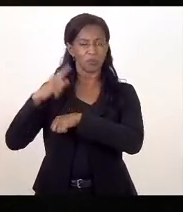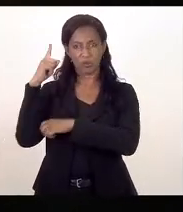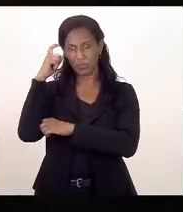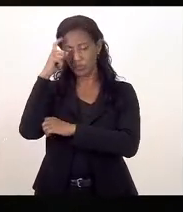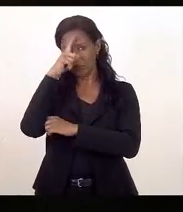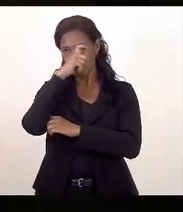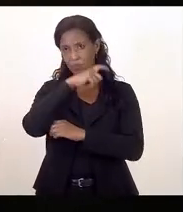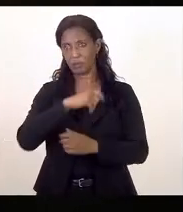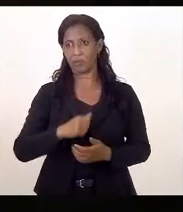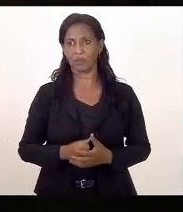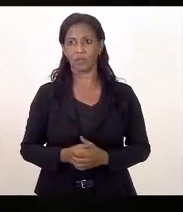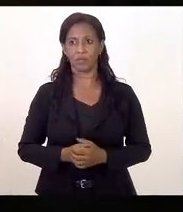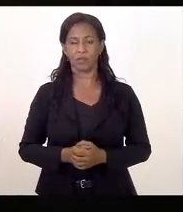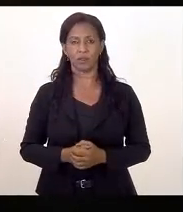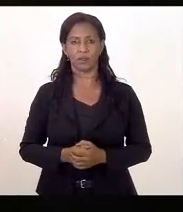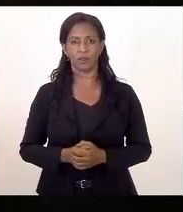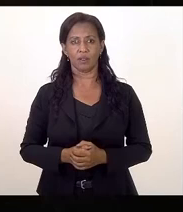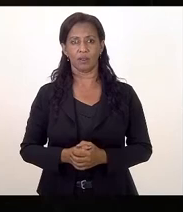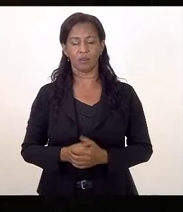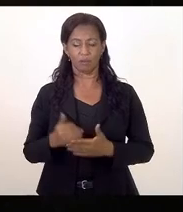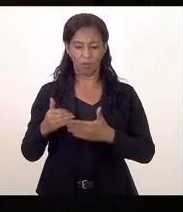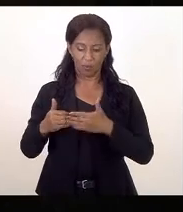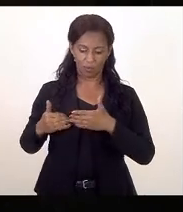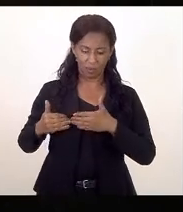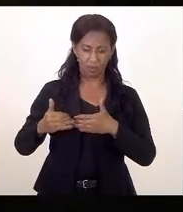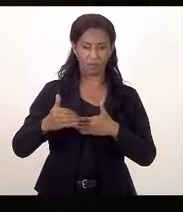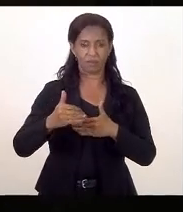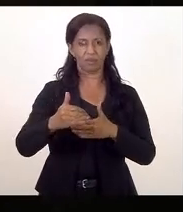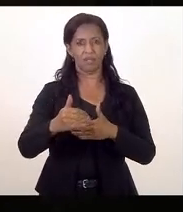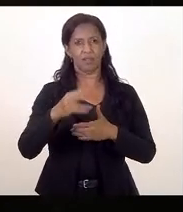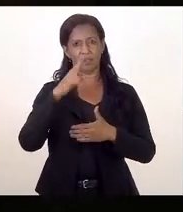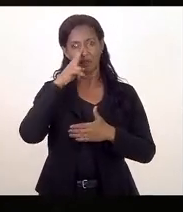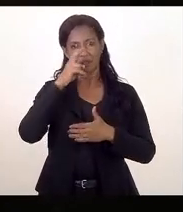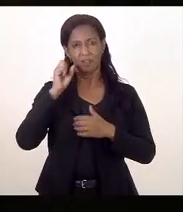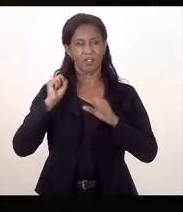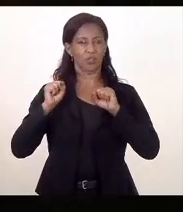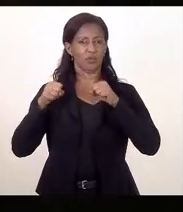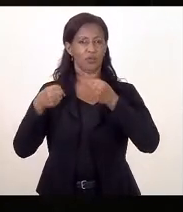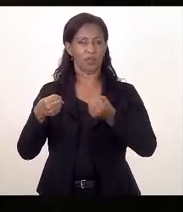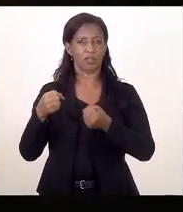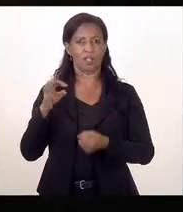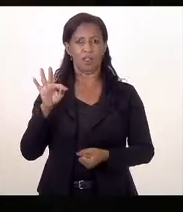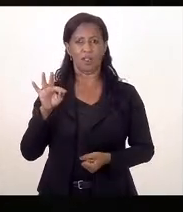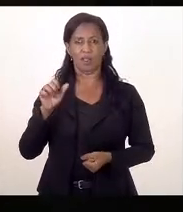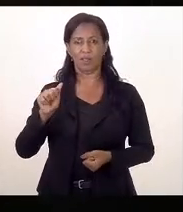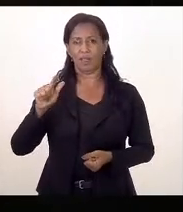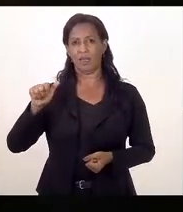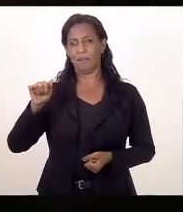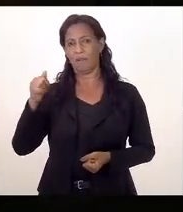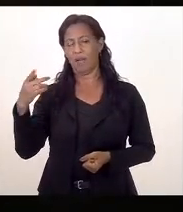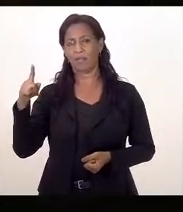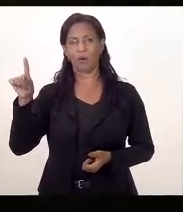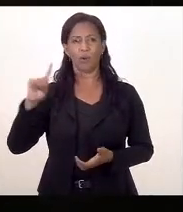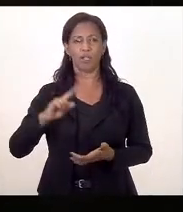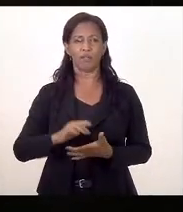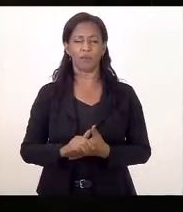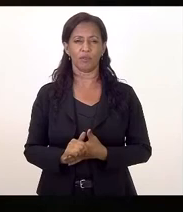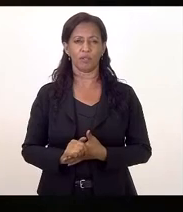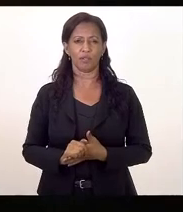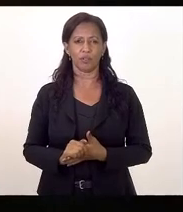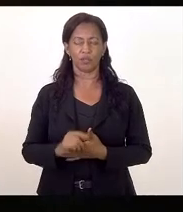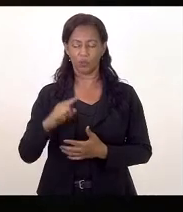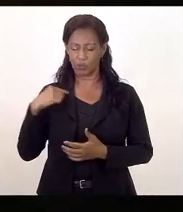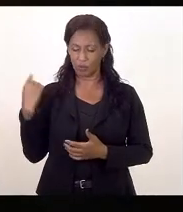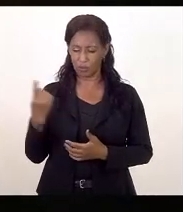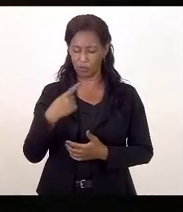pelo avanço das forças talibãs. As cenas que ontem todos